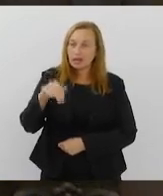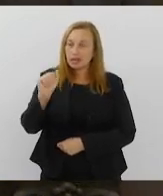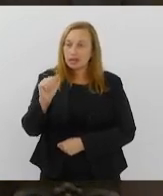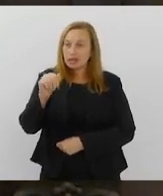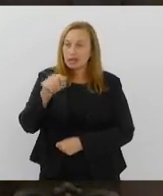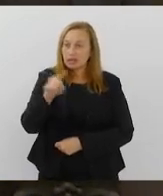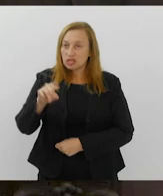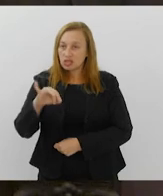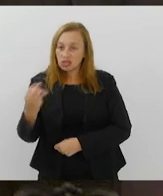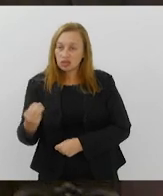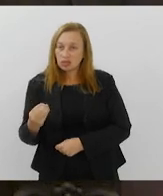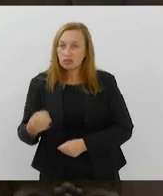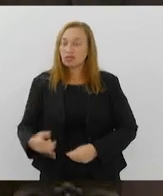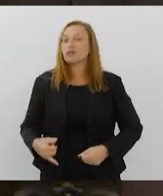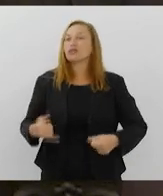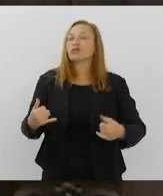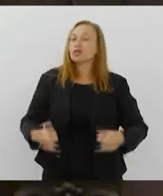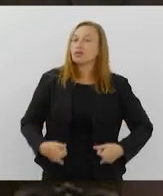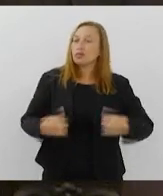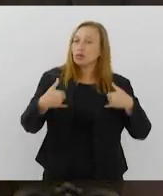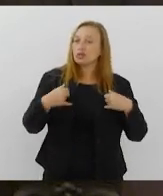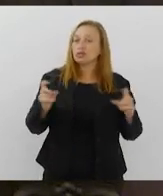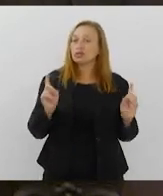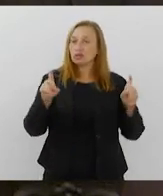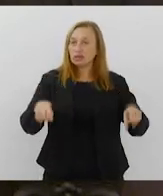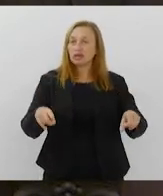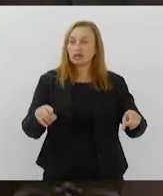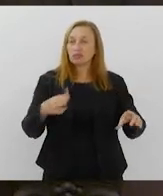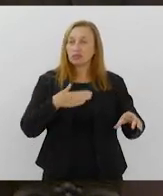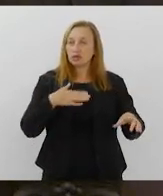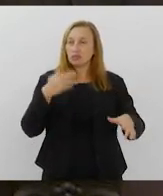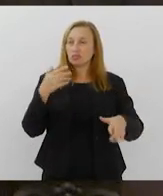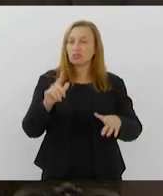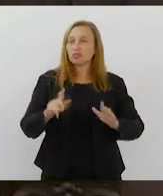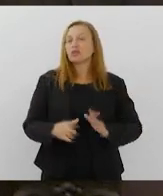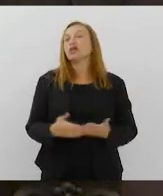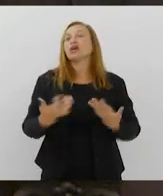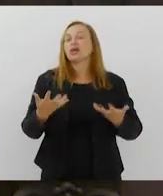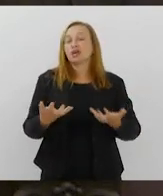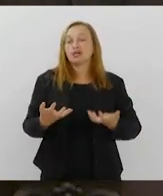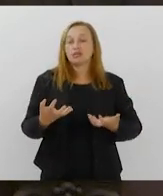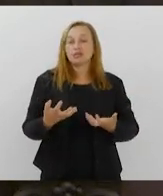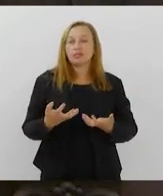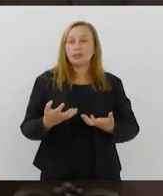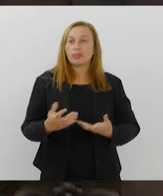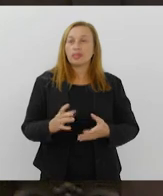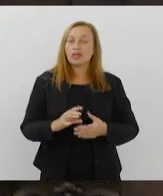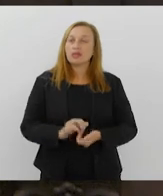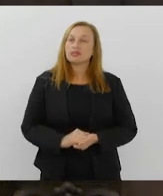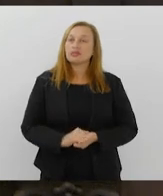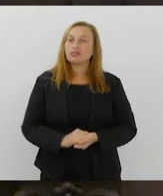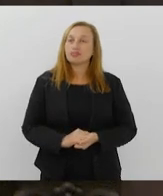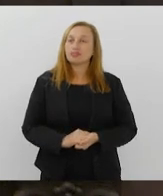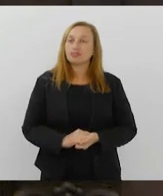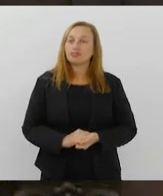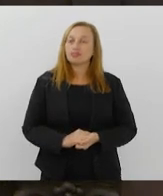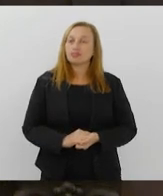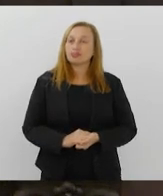mandato e, se Deus permitir, com a presença de todos nós. Quero passar a palavra